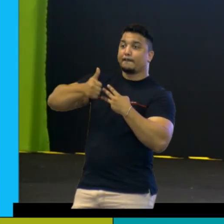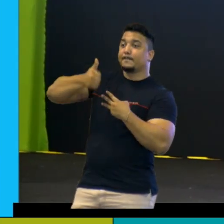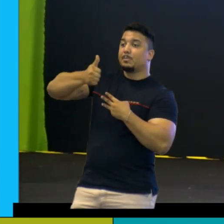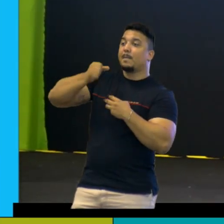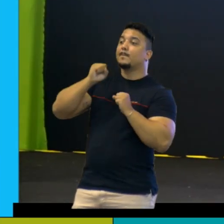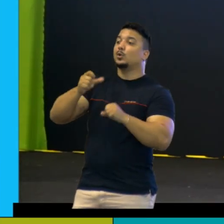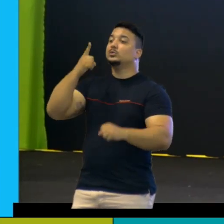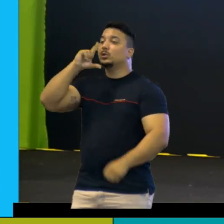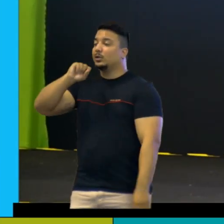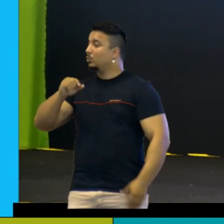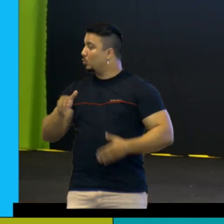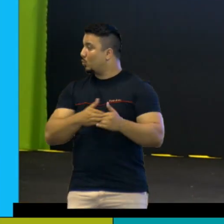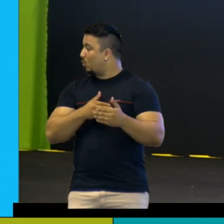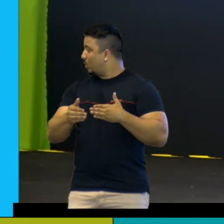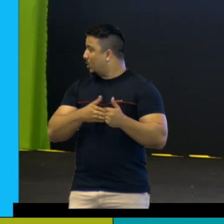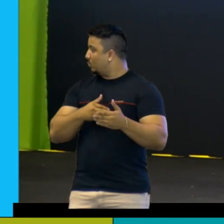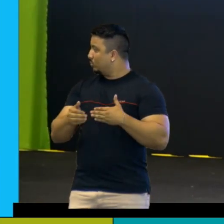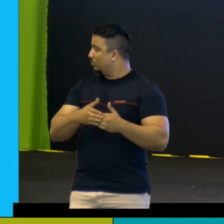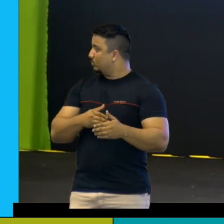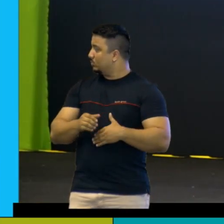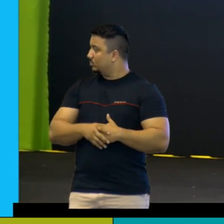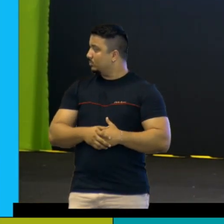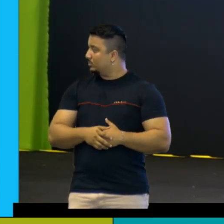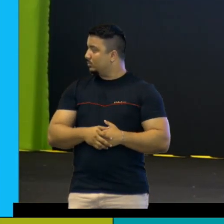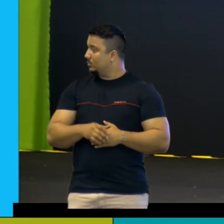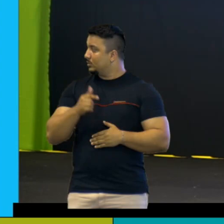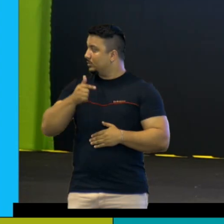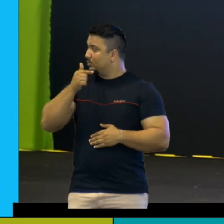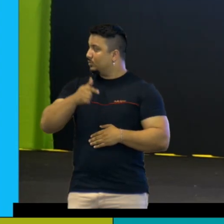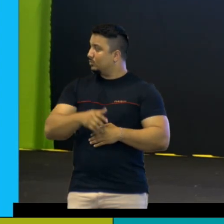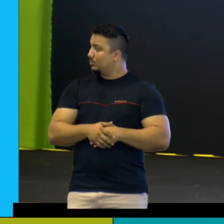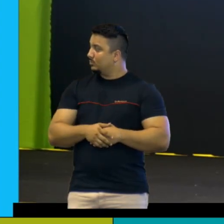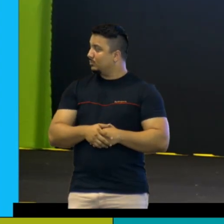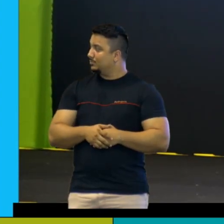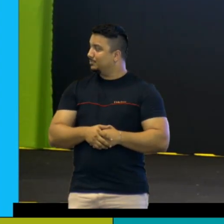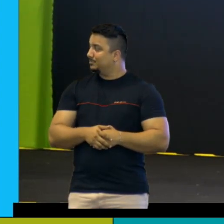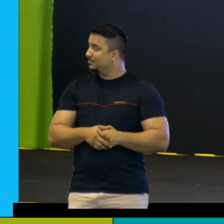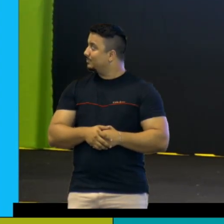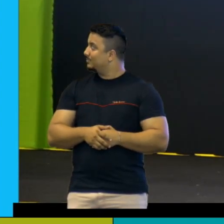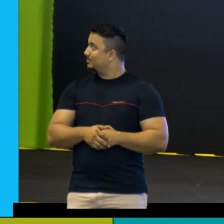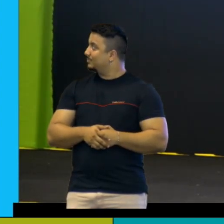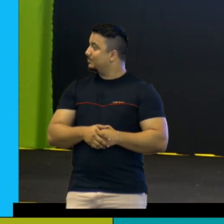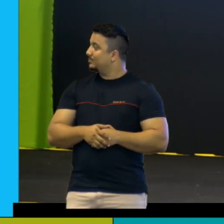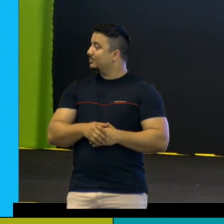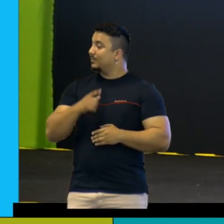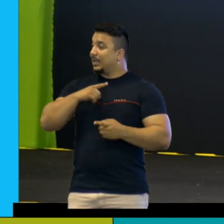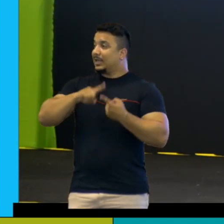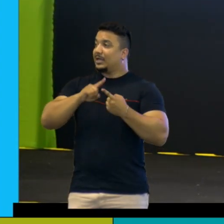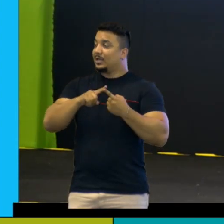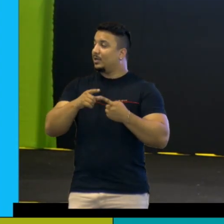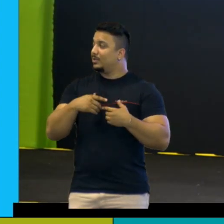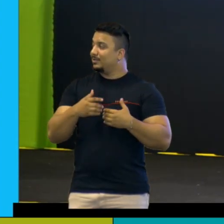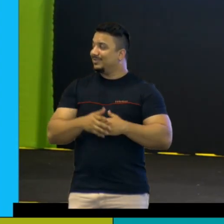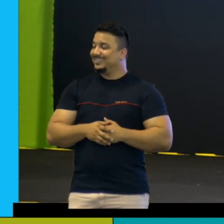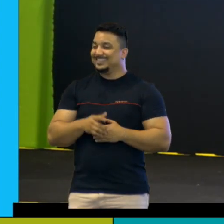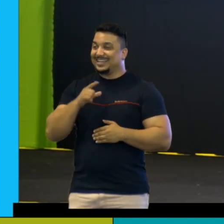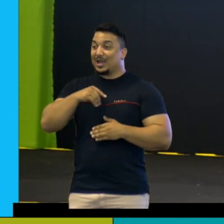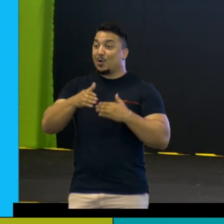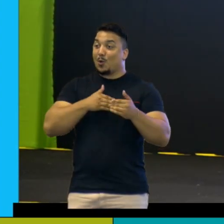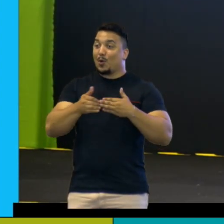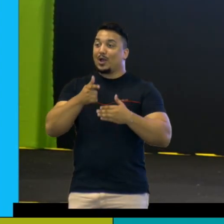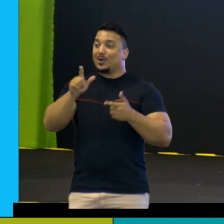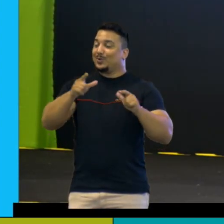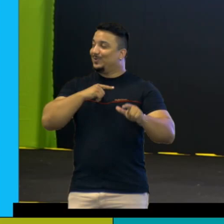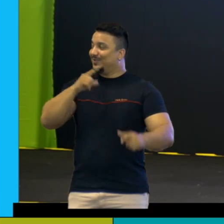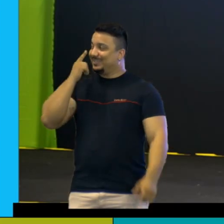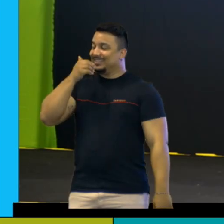ser quem? Qualquer um dos 10. O segundo, qualquer um dos 9 que sobraram. E o terceiro, qualquer um dos 8. 10 vezes